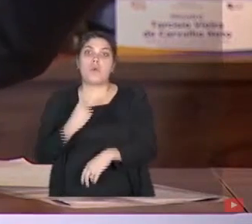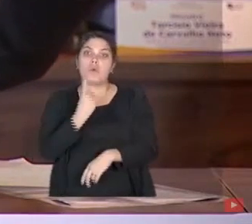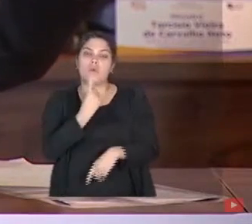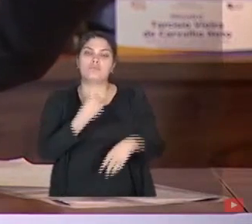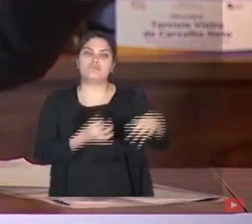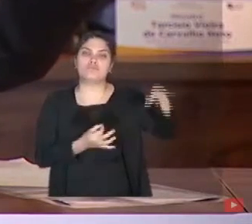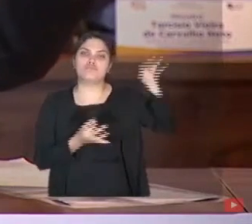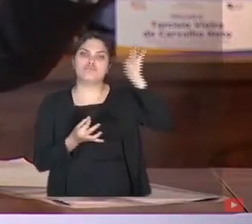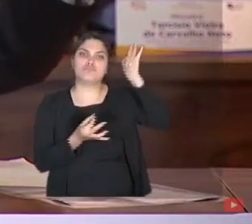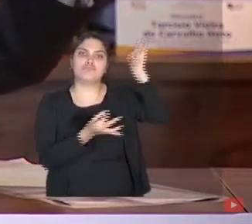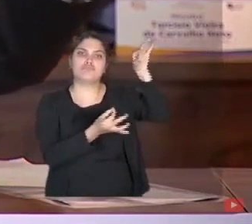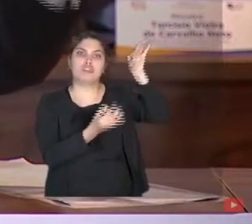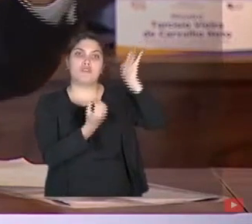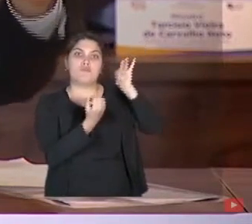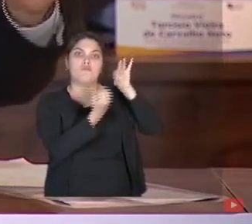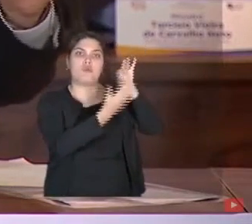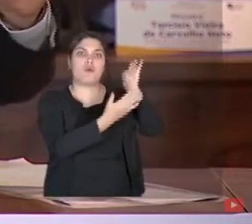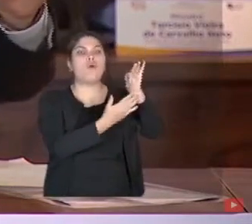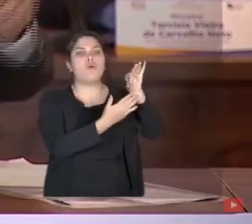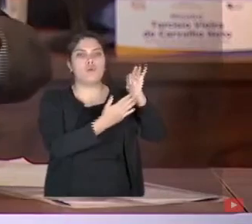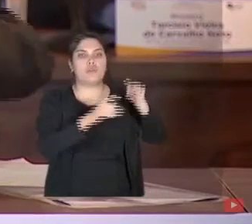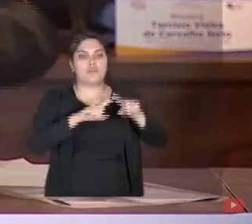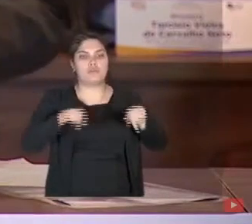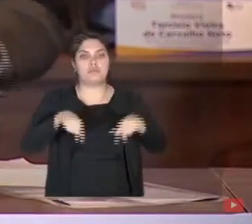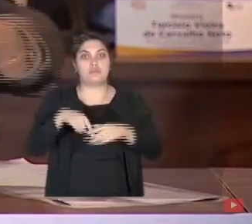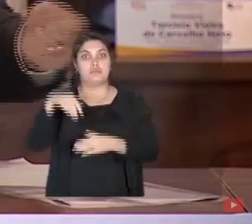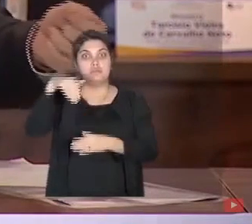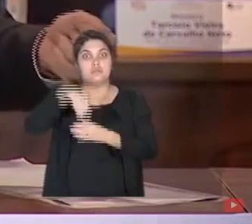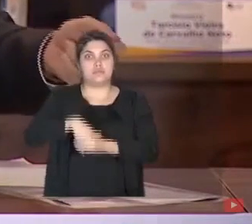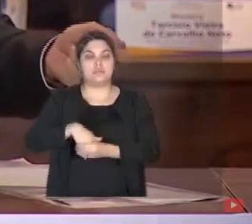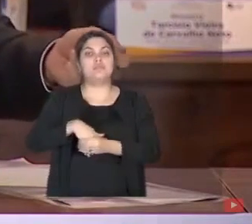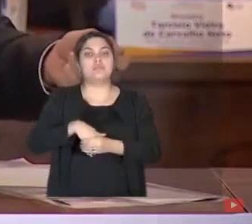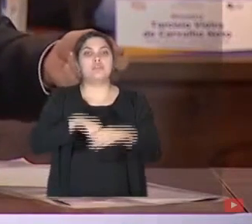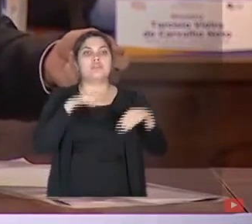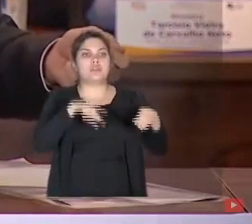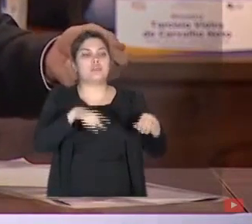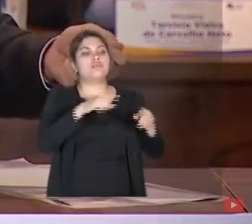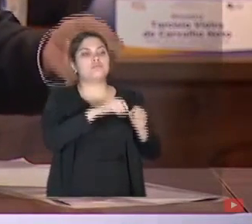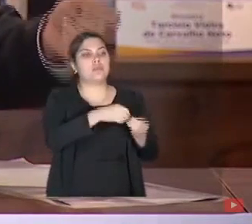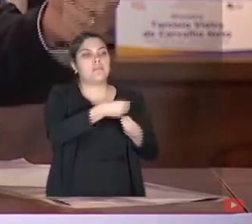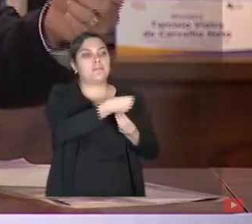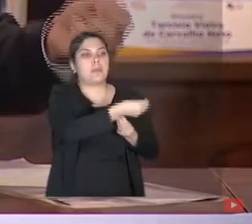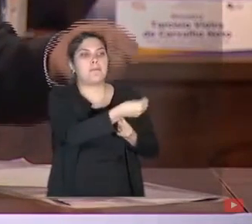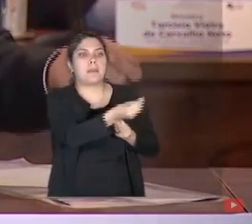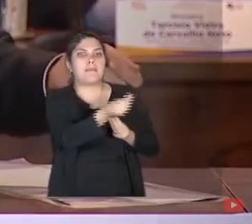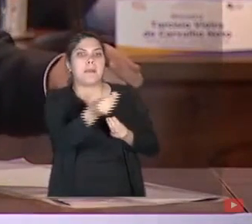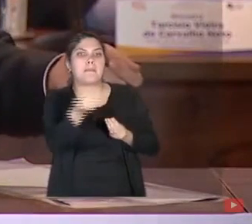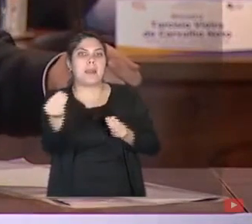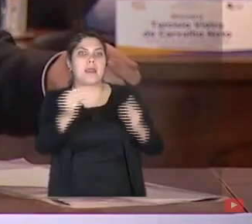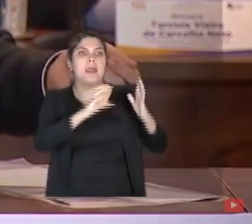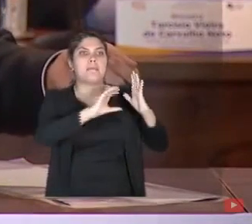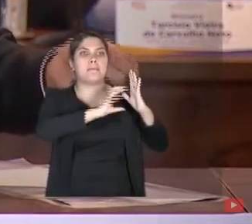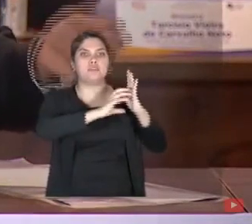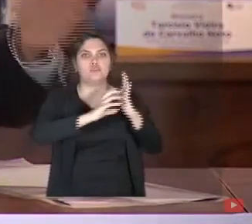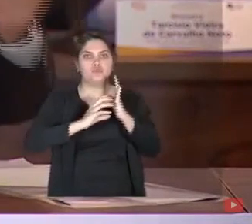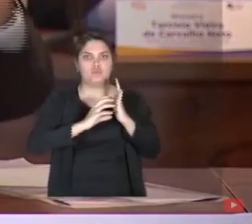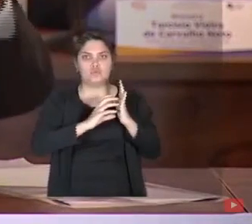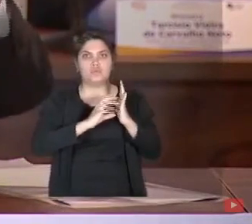é afixada do lado de fora da sessão eleitoral e esse material é distribuído aos